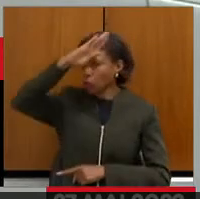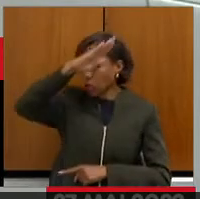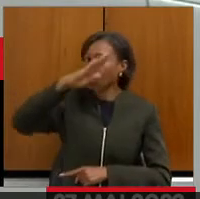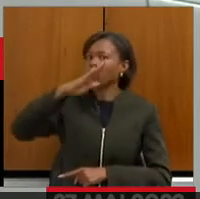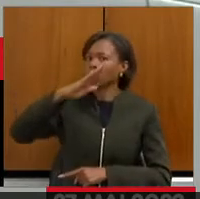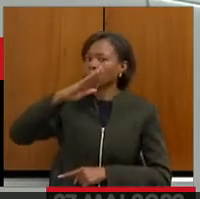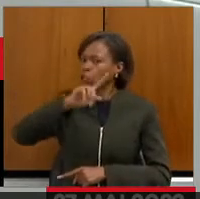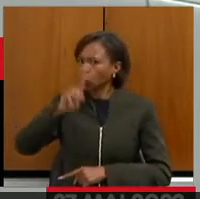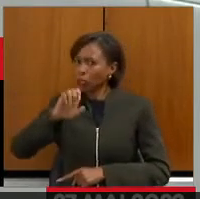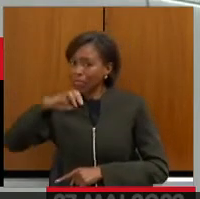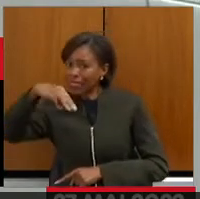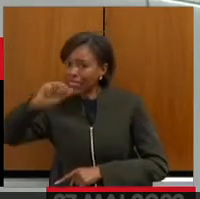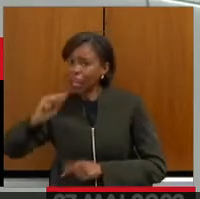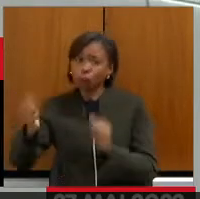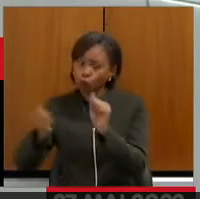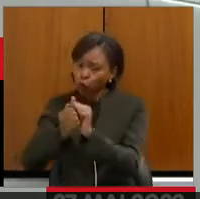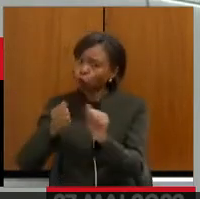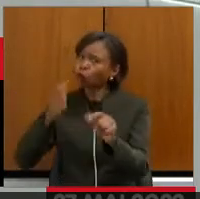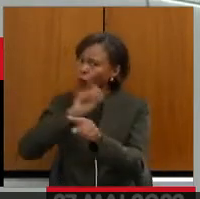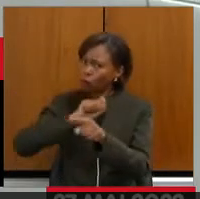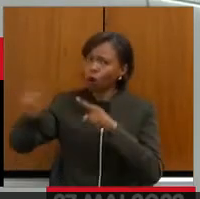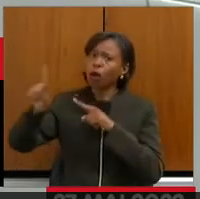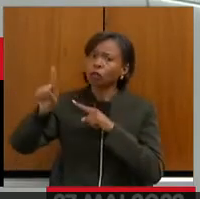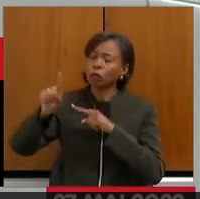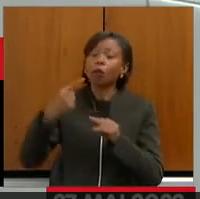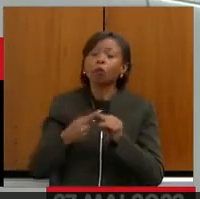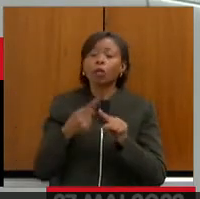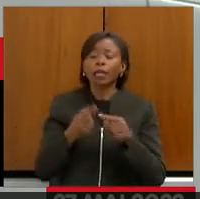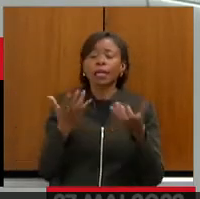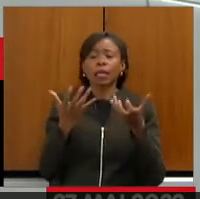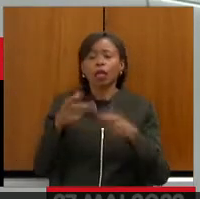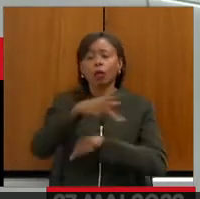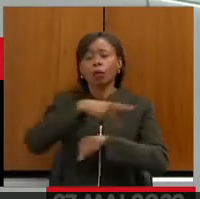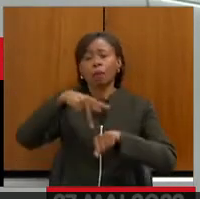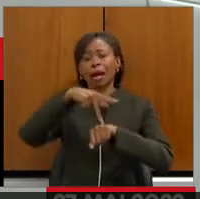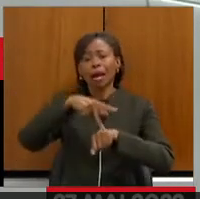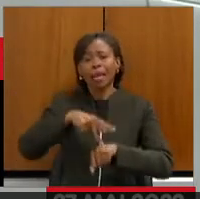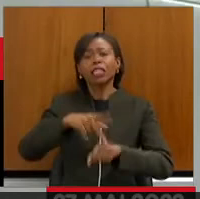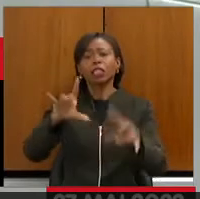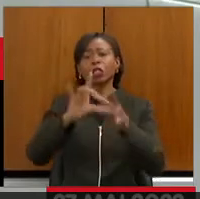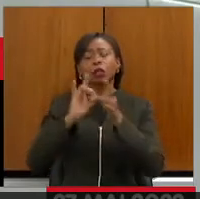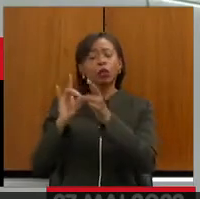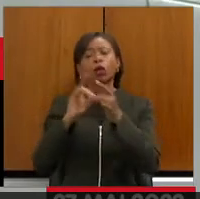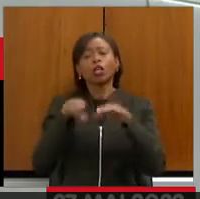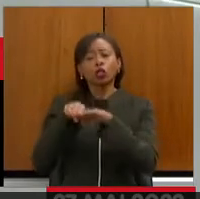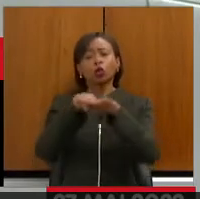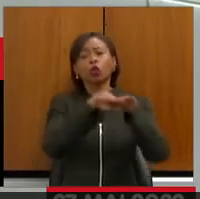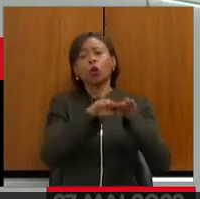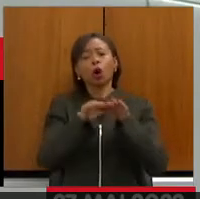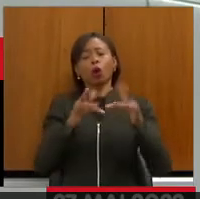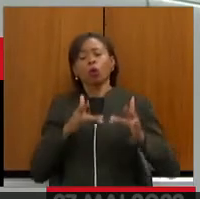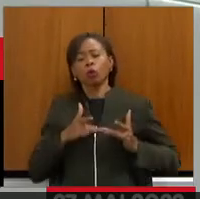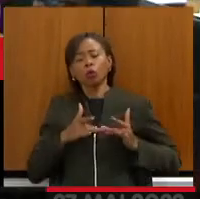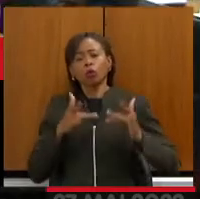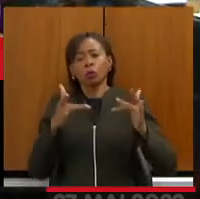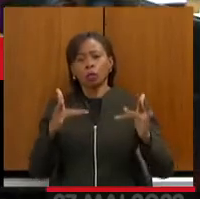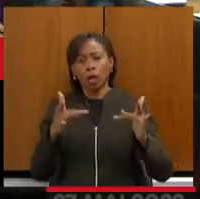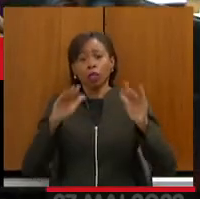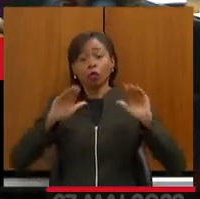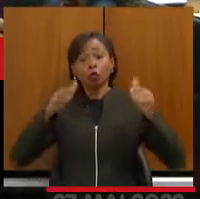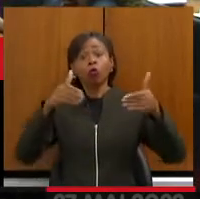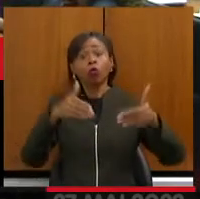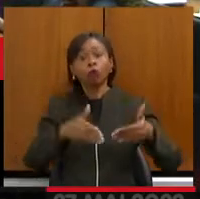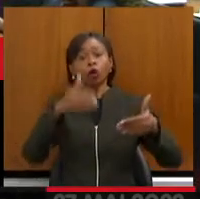Gemma junto é porque nós queremos um país de fraternidade de valdade e voltar com